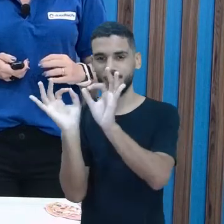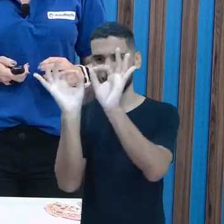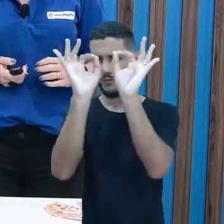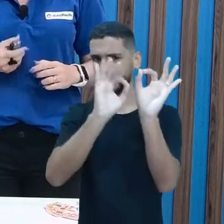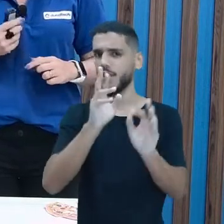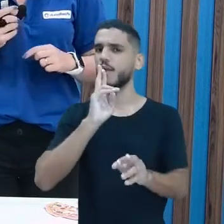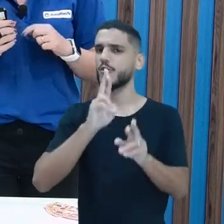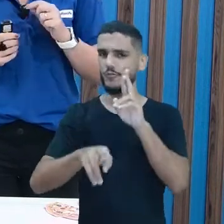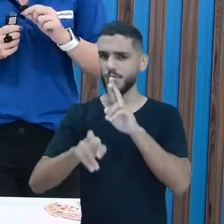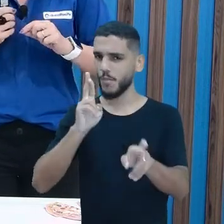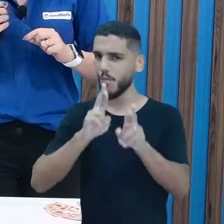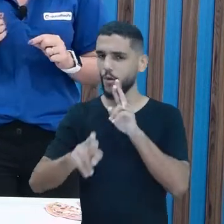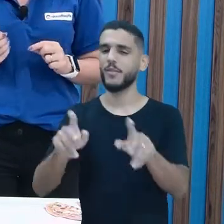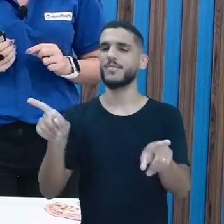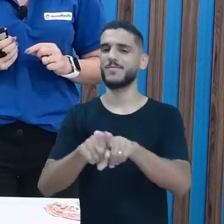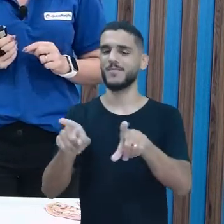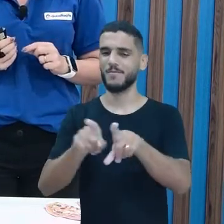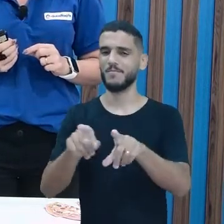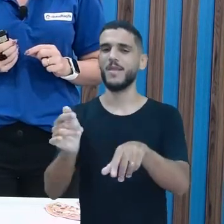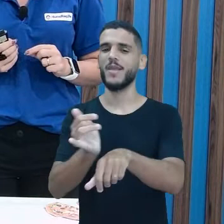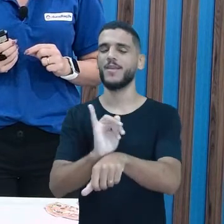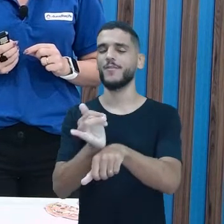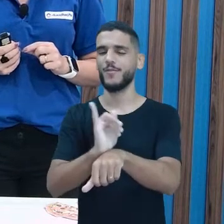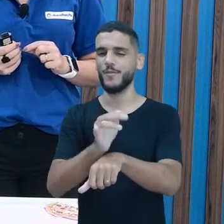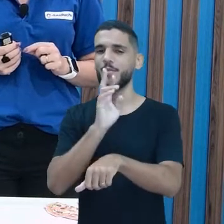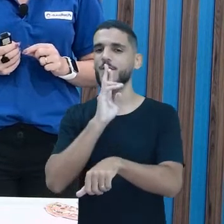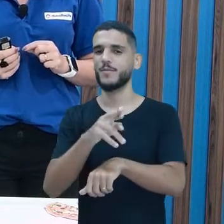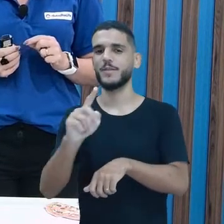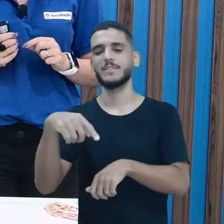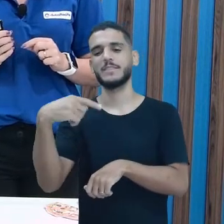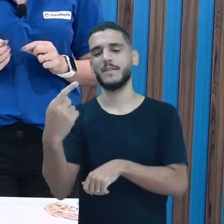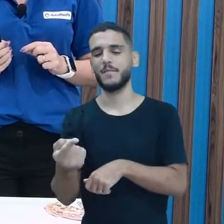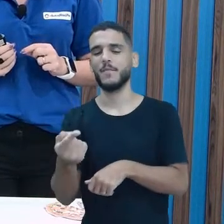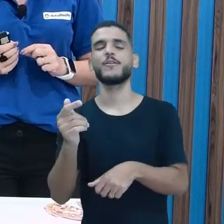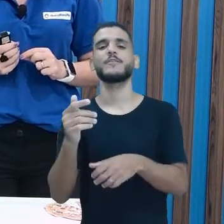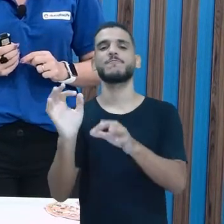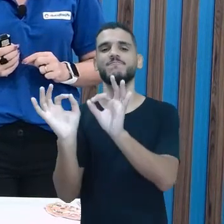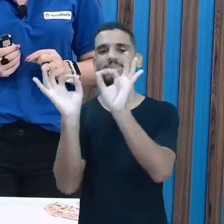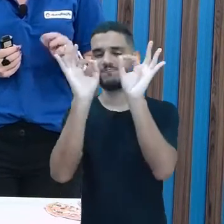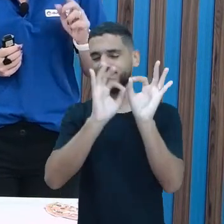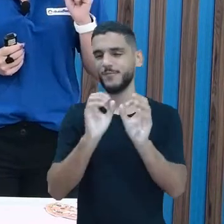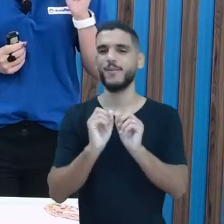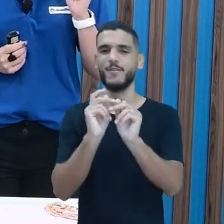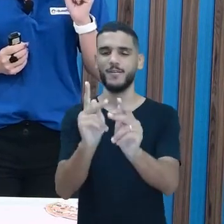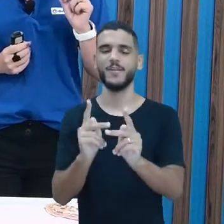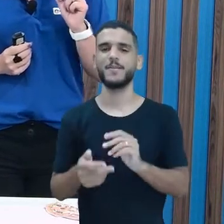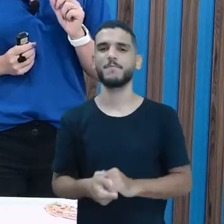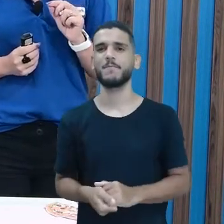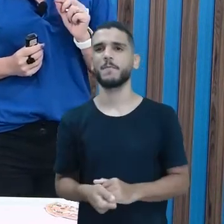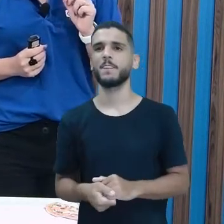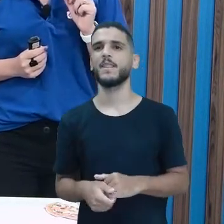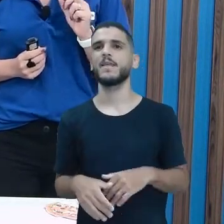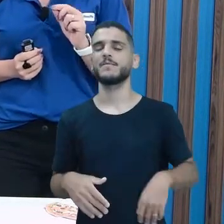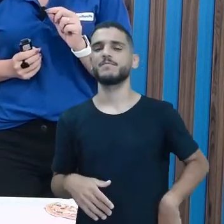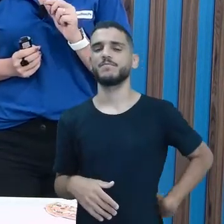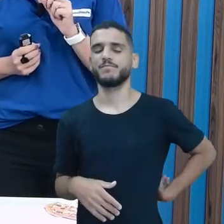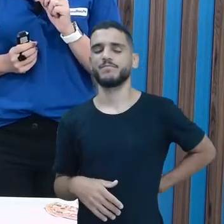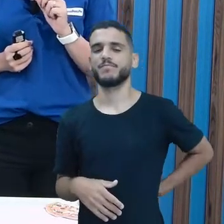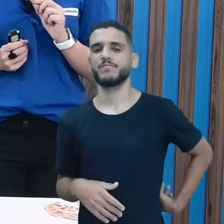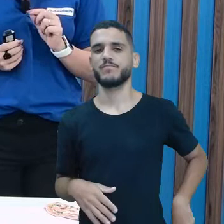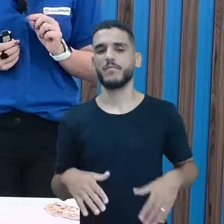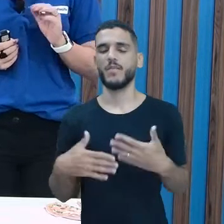a resposta. Coloca a resposta lá no YouTube, quem for assistir mais tarde essa aula, tá bom? Renato, ele